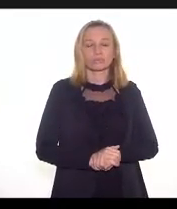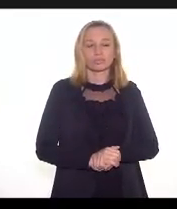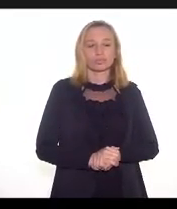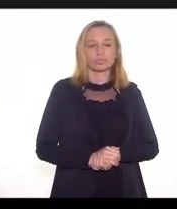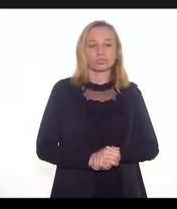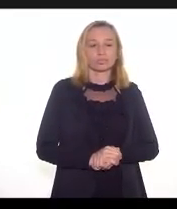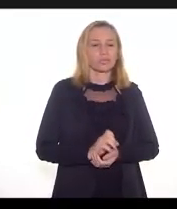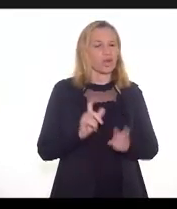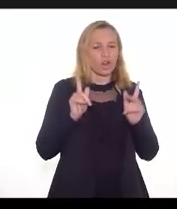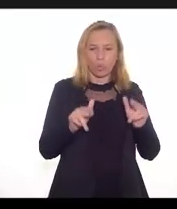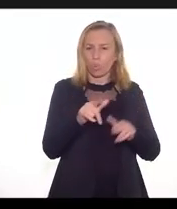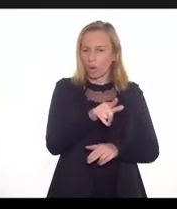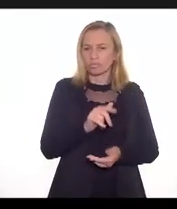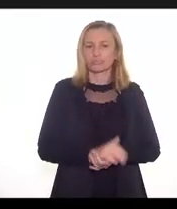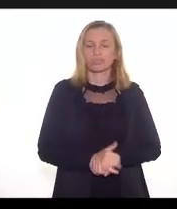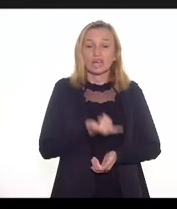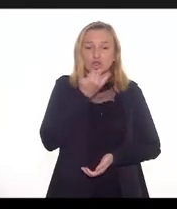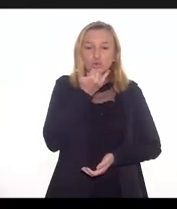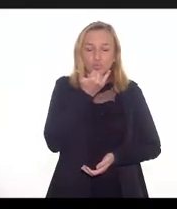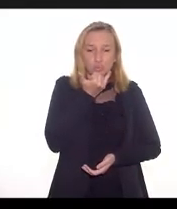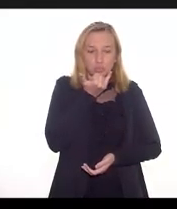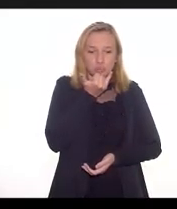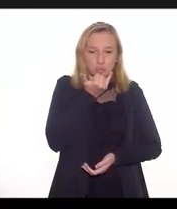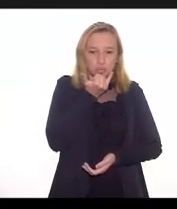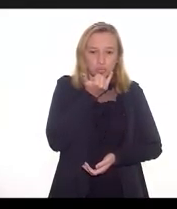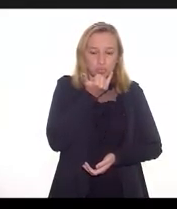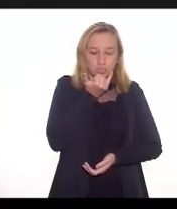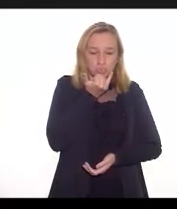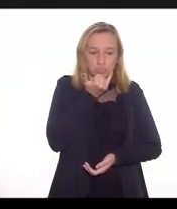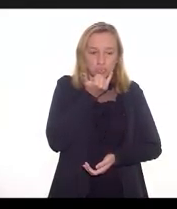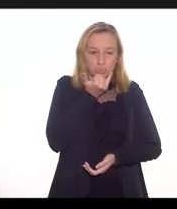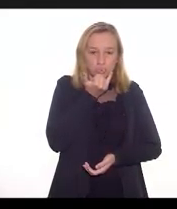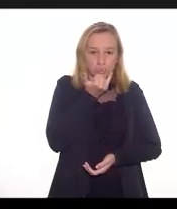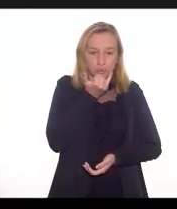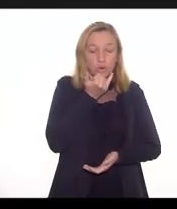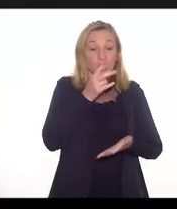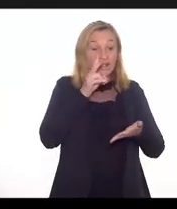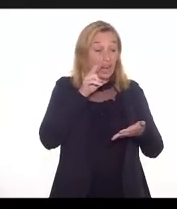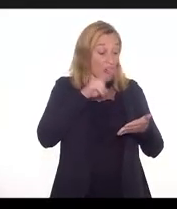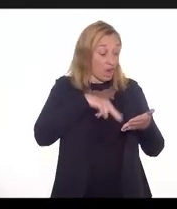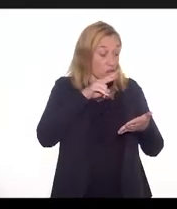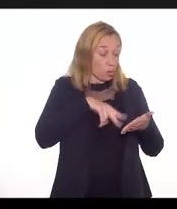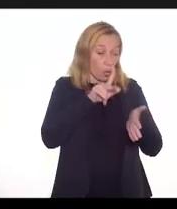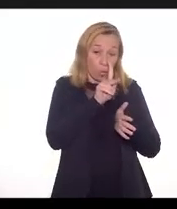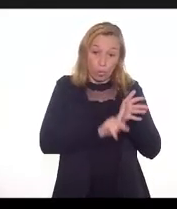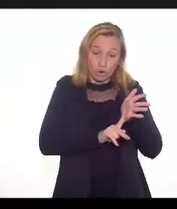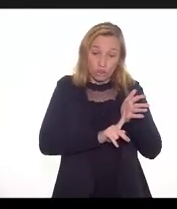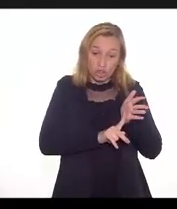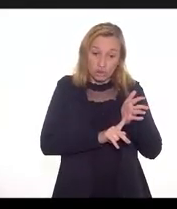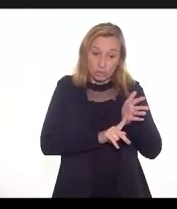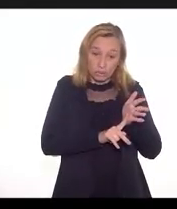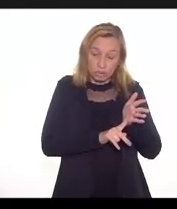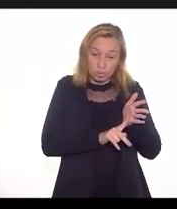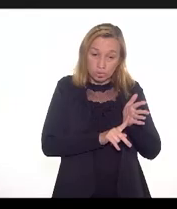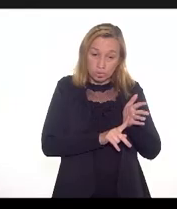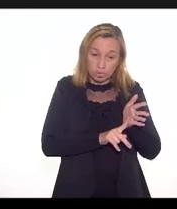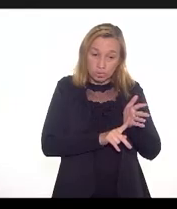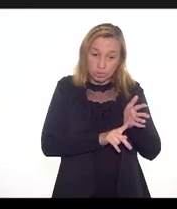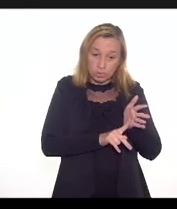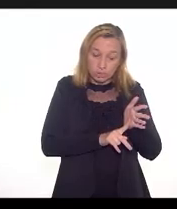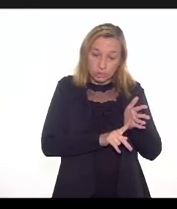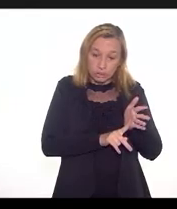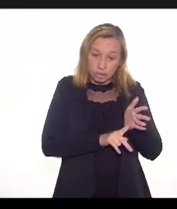que é o mesmo, né? Desculpe. É porque eu estava lendo o projeto e o projeto